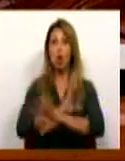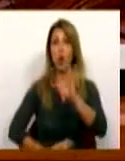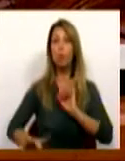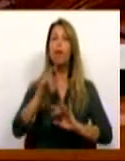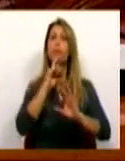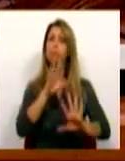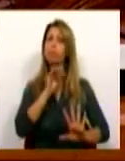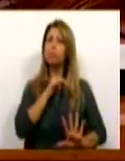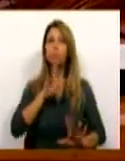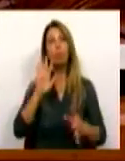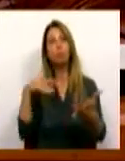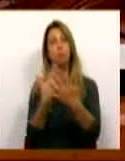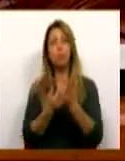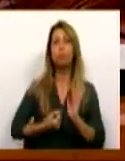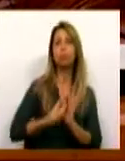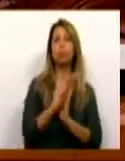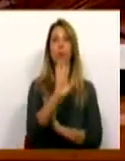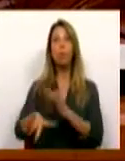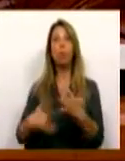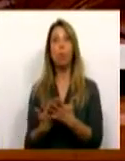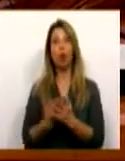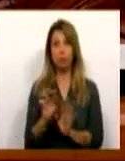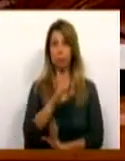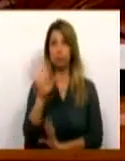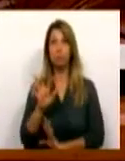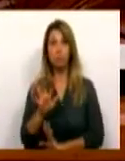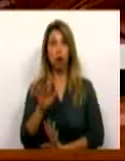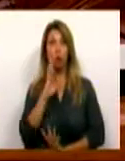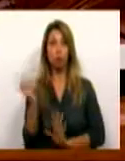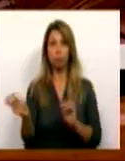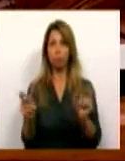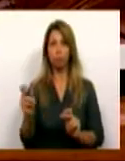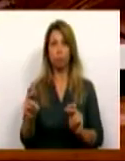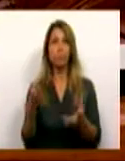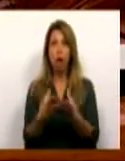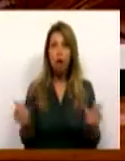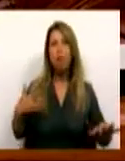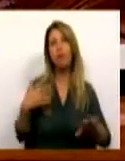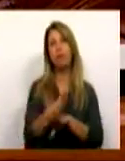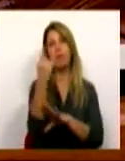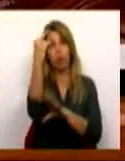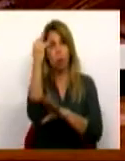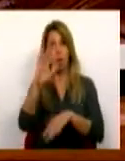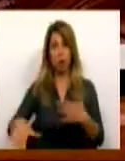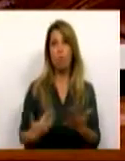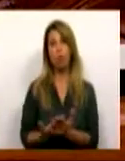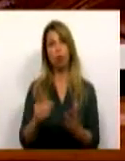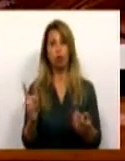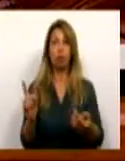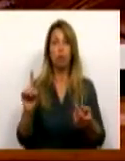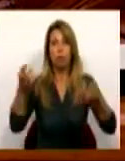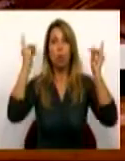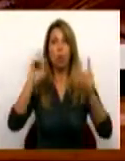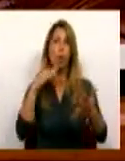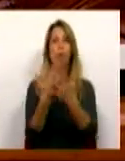com a certeza de que o conjunto de questões que emergiu não se resolve com uma única proposta, com uma bala de prata que resolve todos os problemas. Há